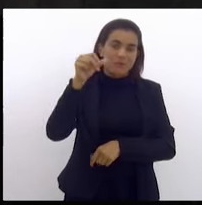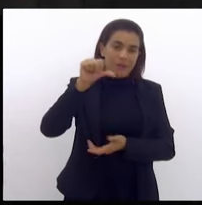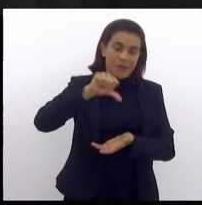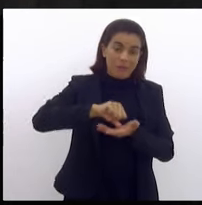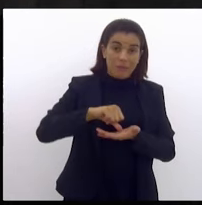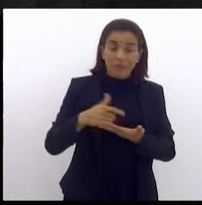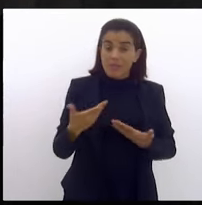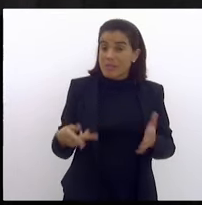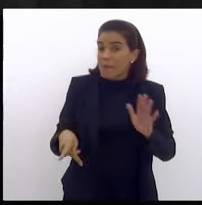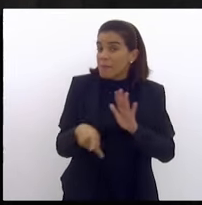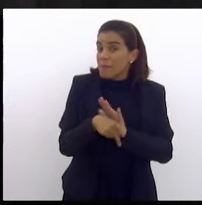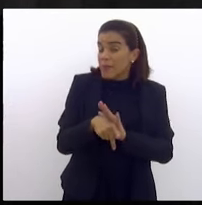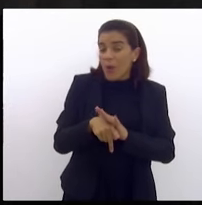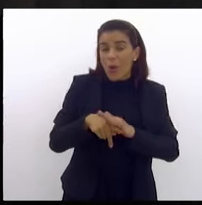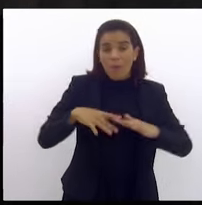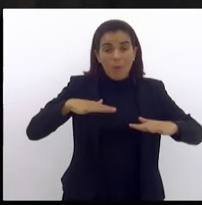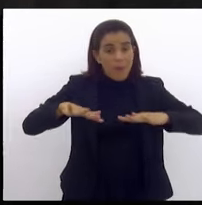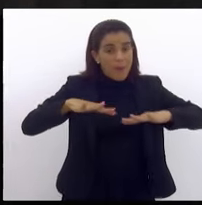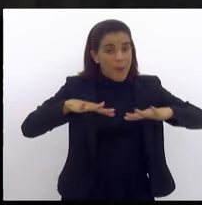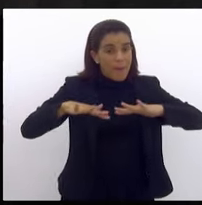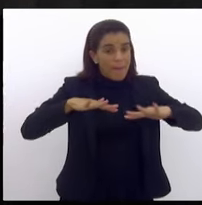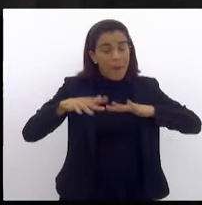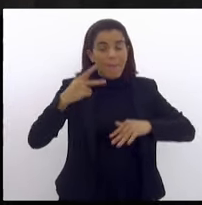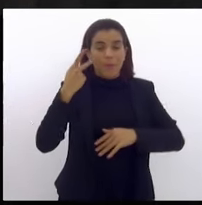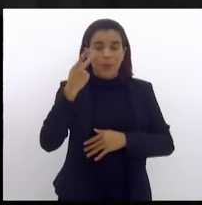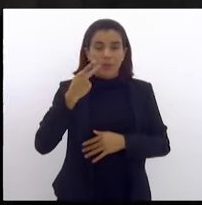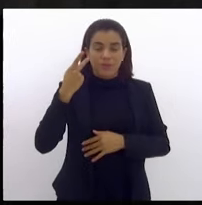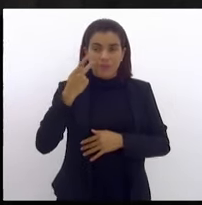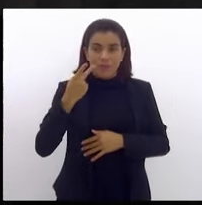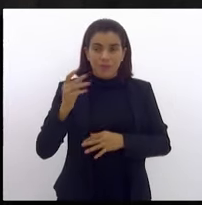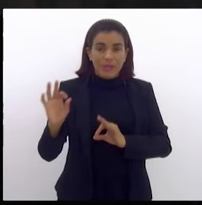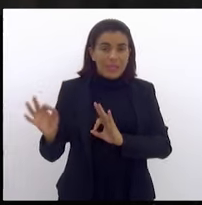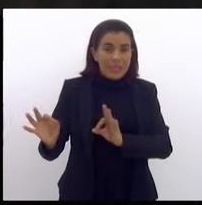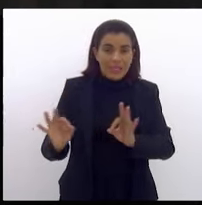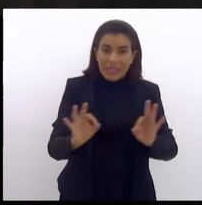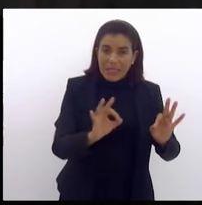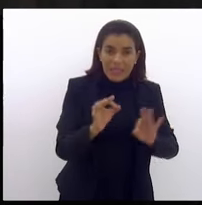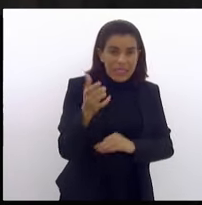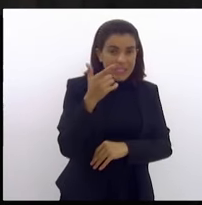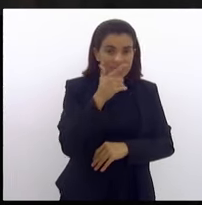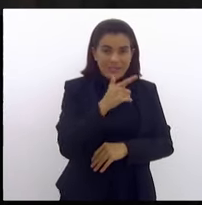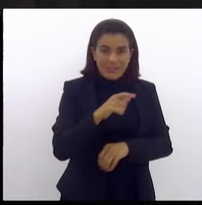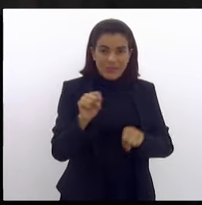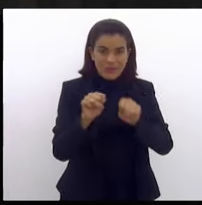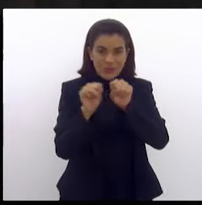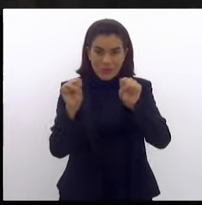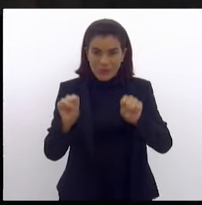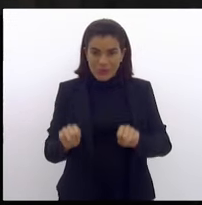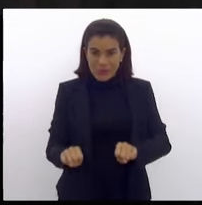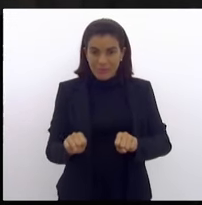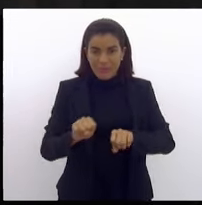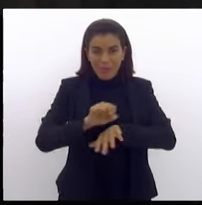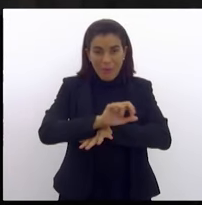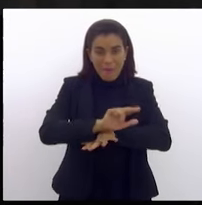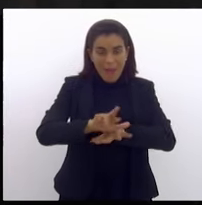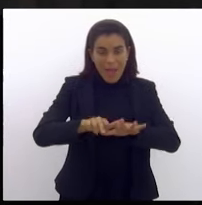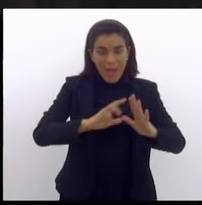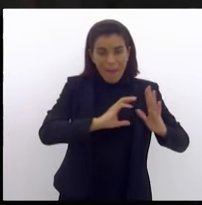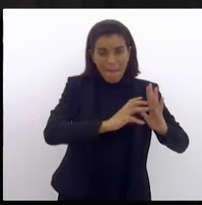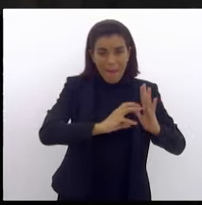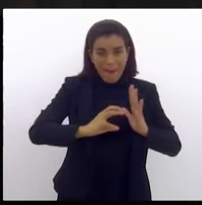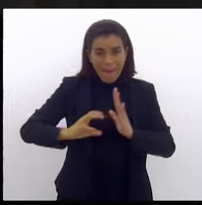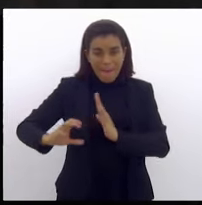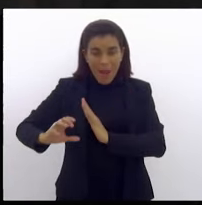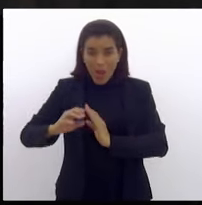é do jogo político. Ninguém consegue, num sistema pluripartidário,